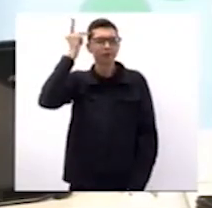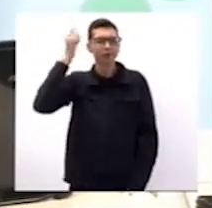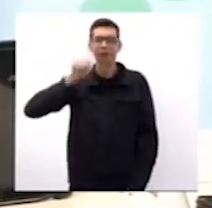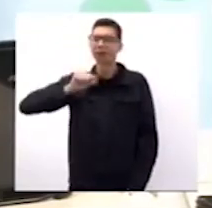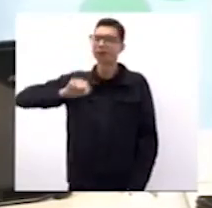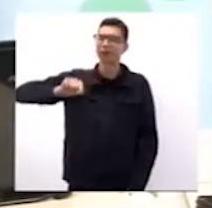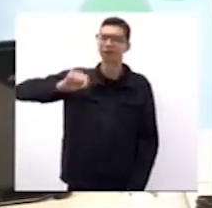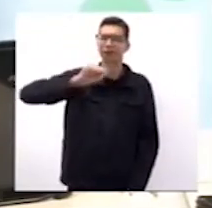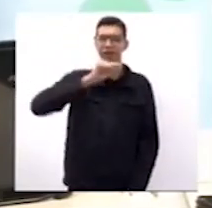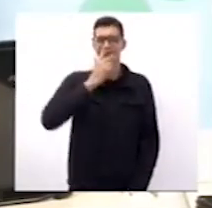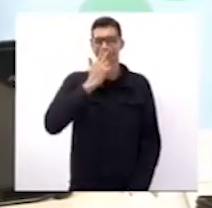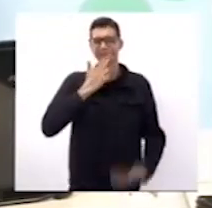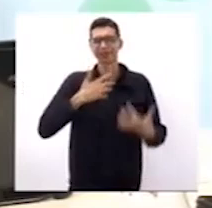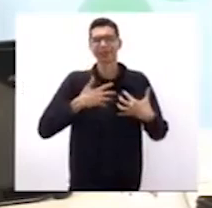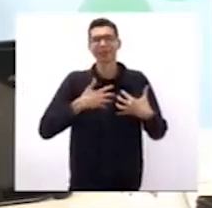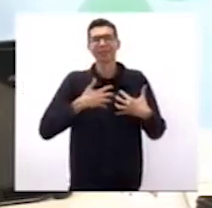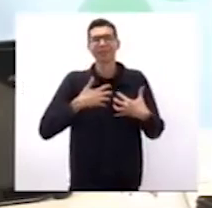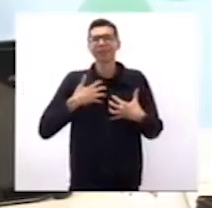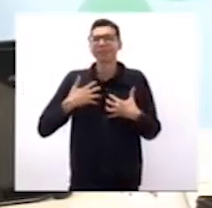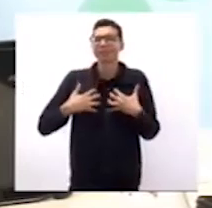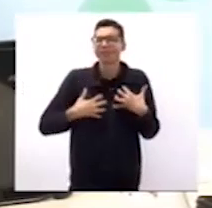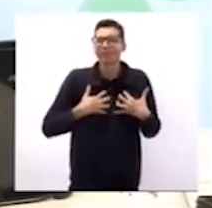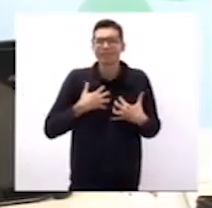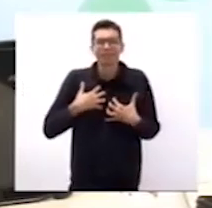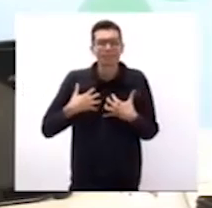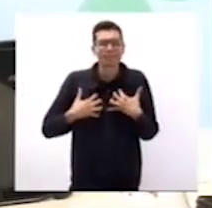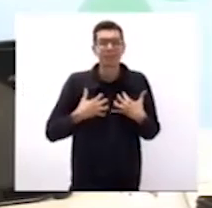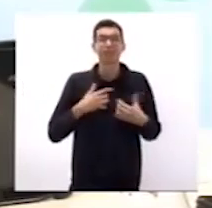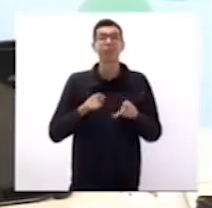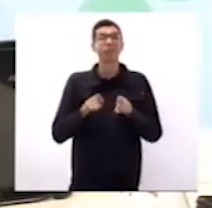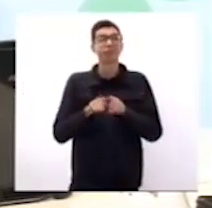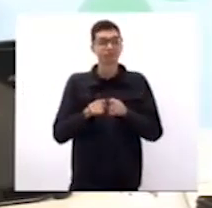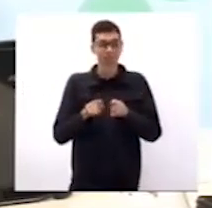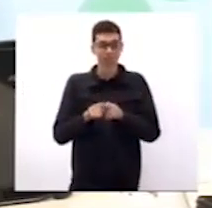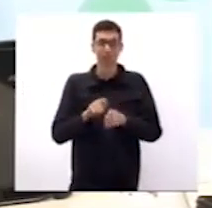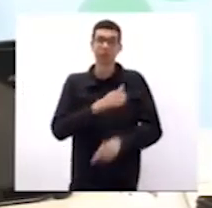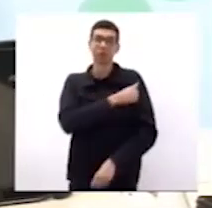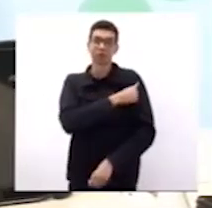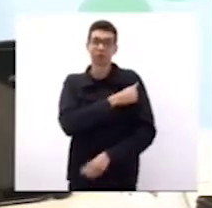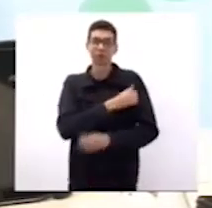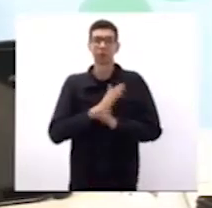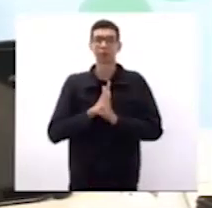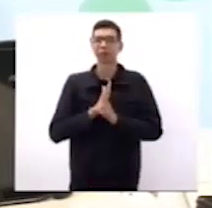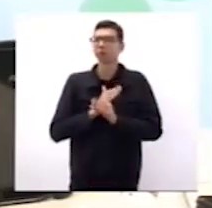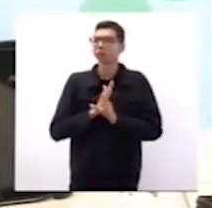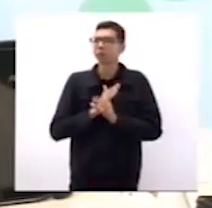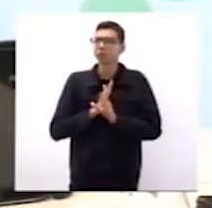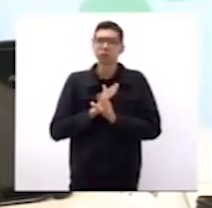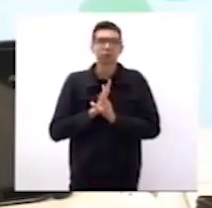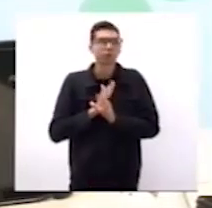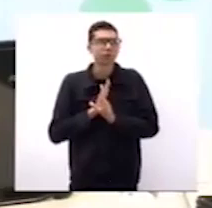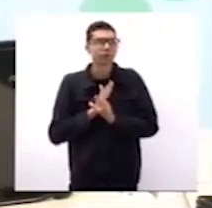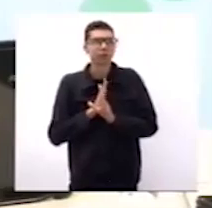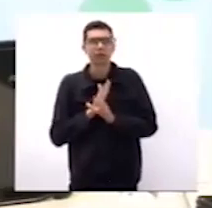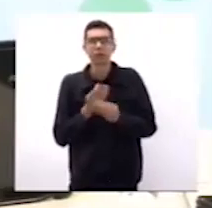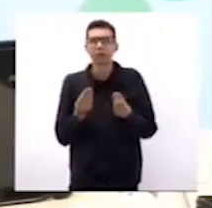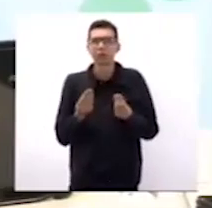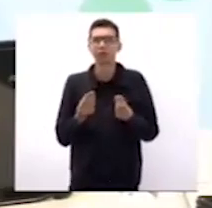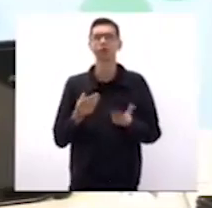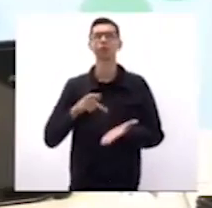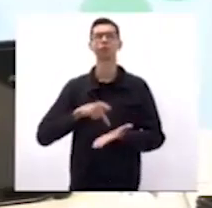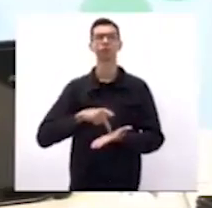isso e que os alunos também estejam aparentemente perdidos, né? Mas aí a gente,